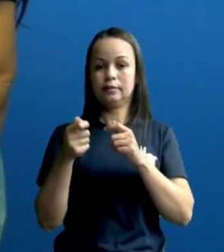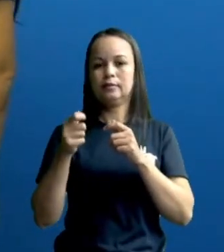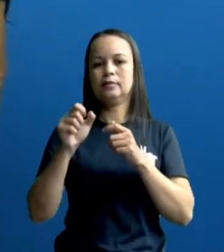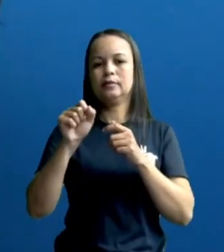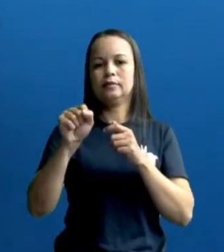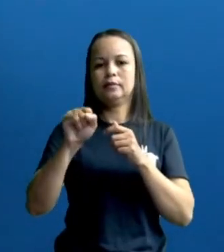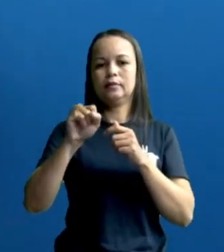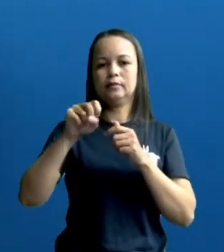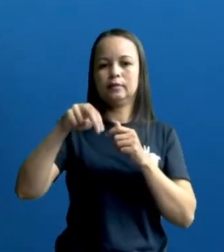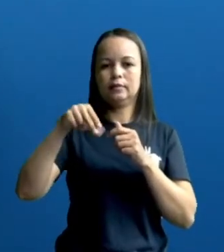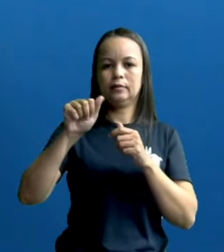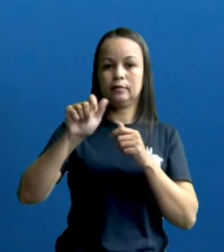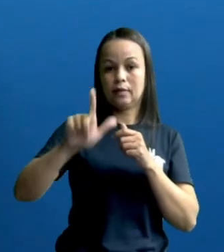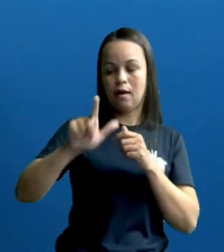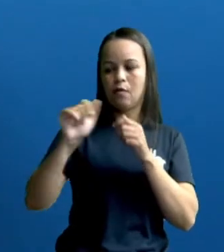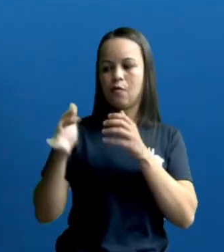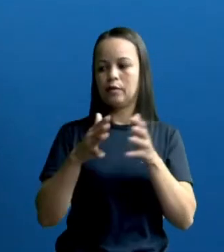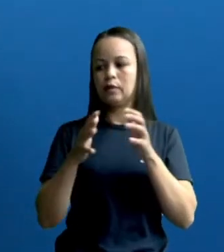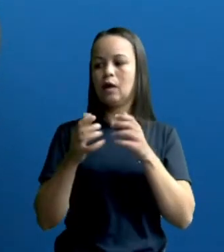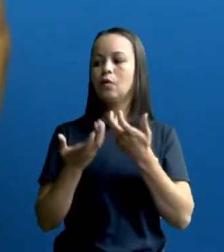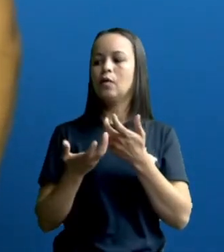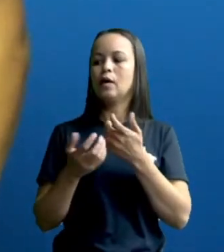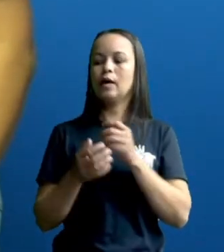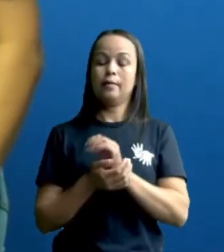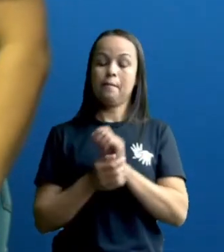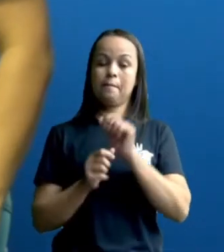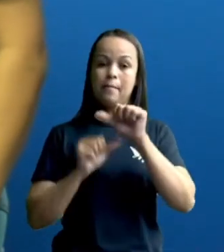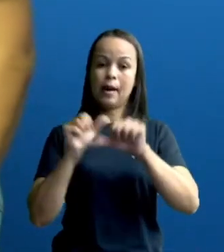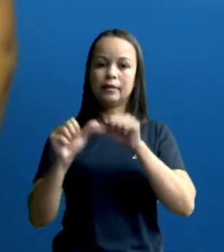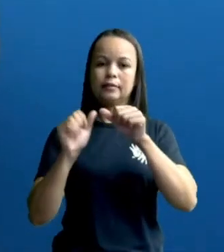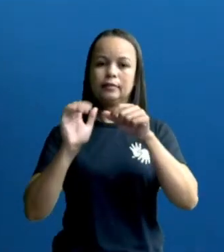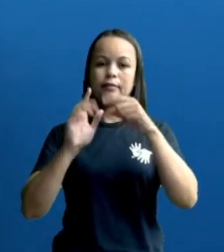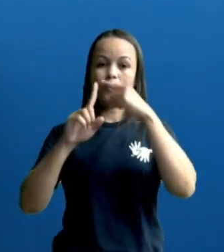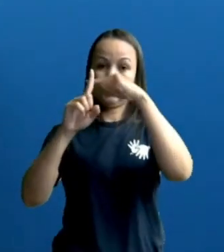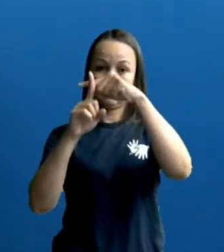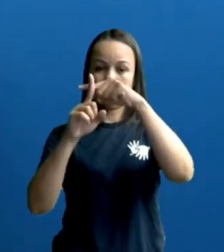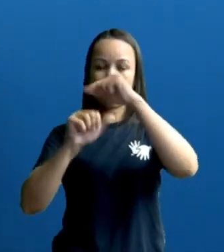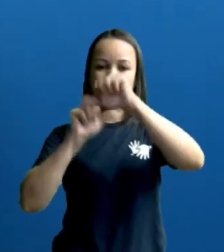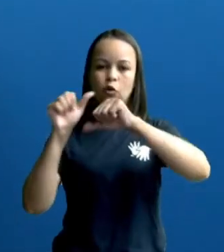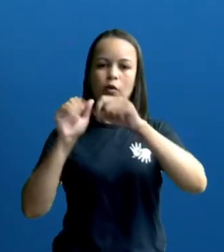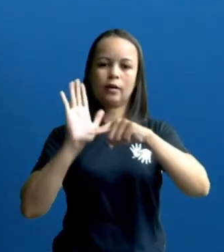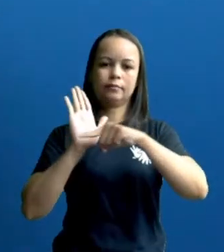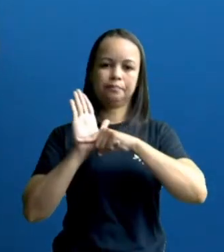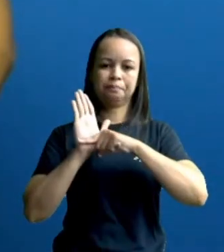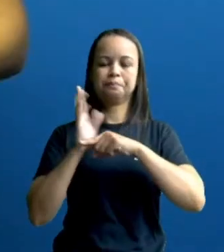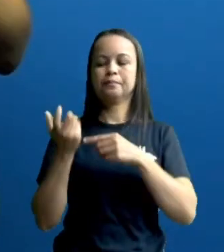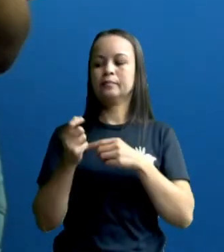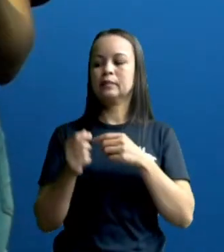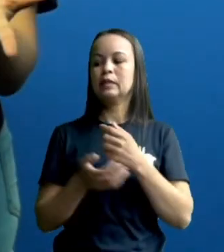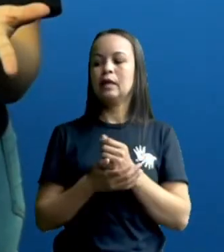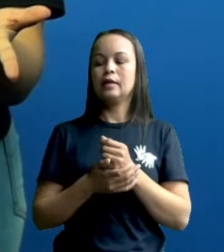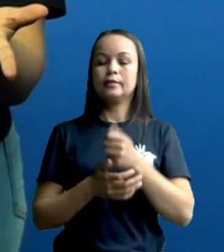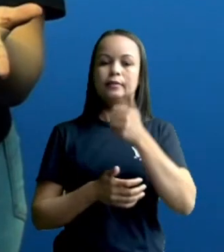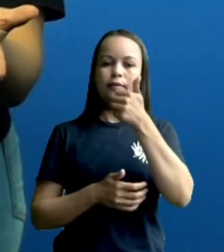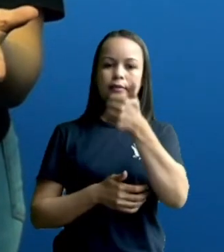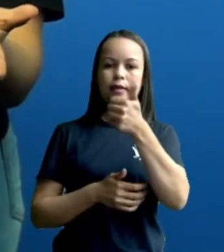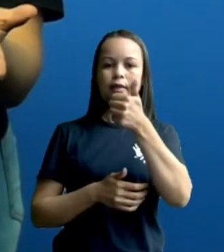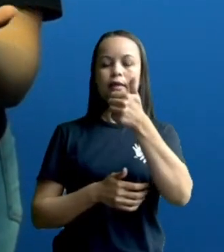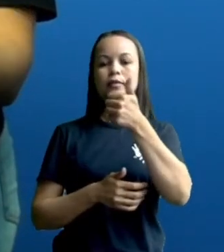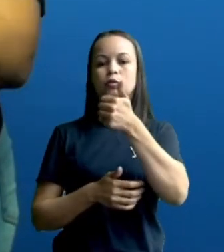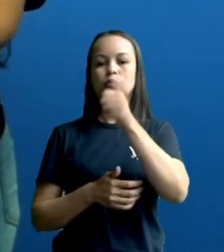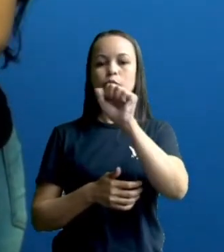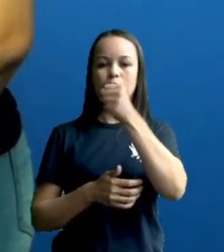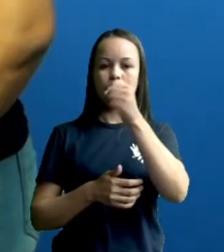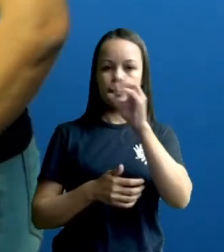certo? Então, 150 está positivo, passa negativo. 180 menos 150, qual o valor